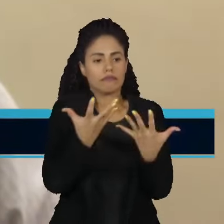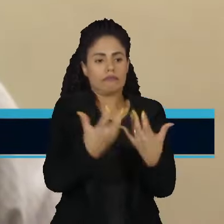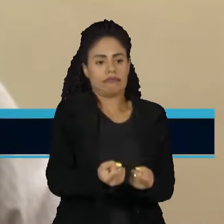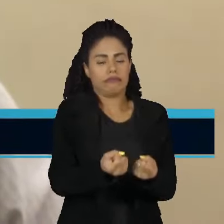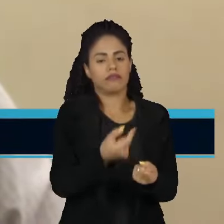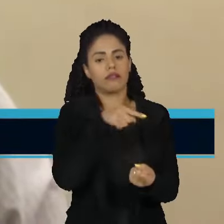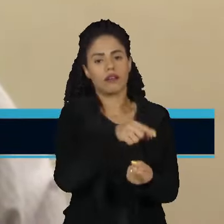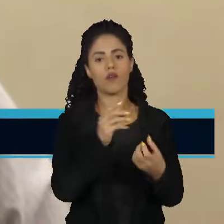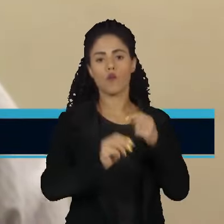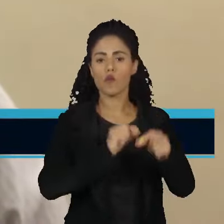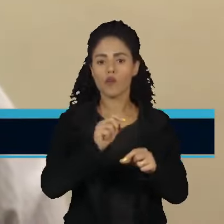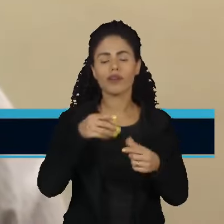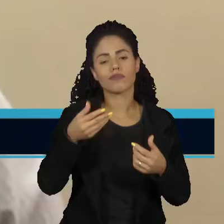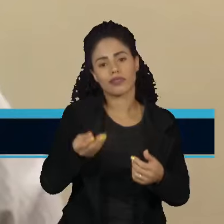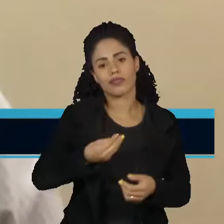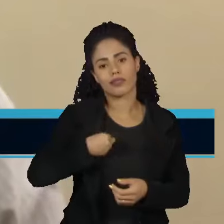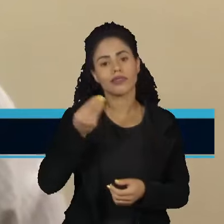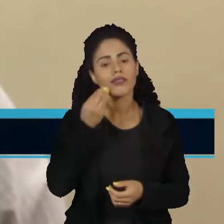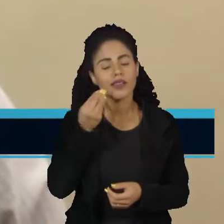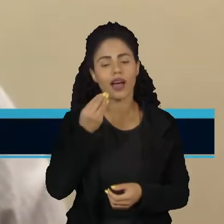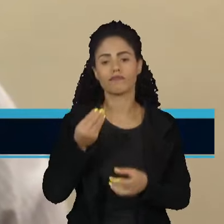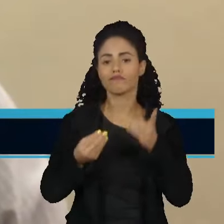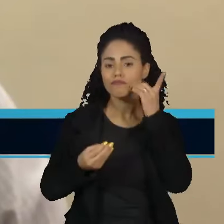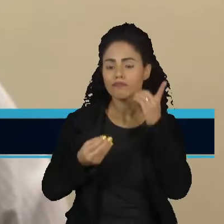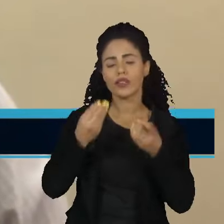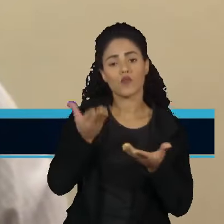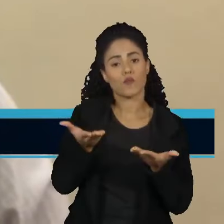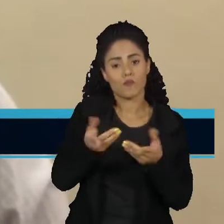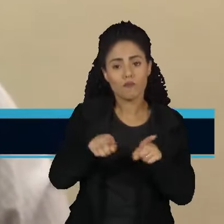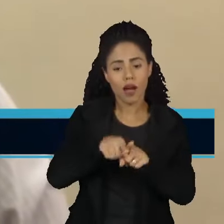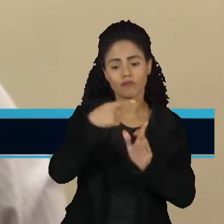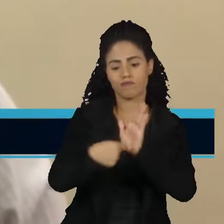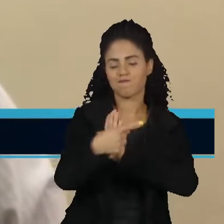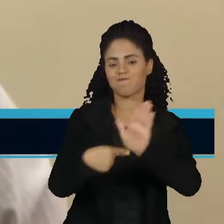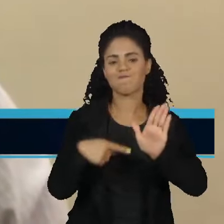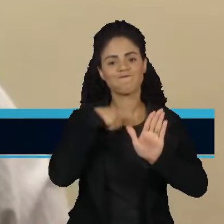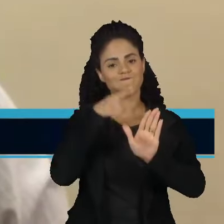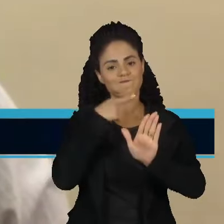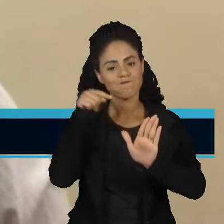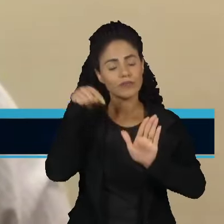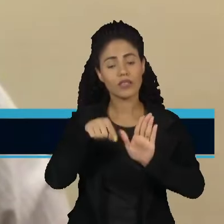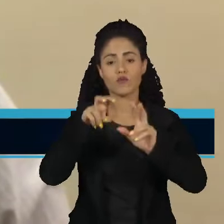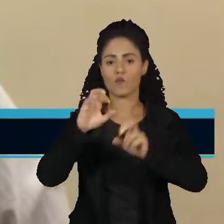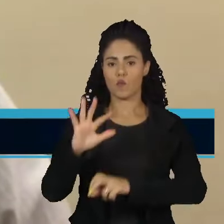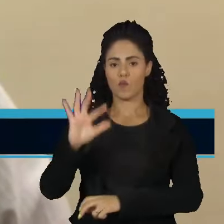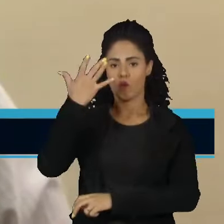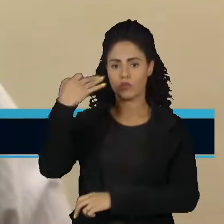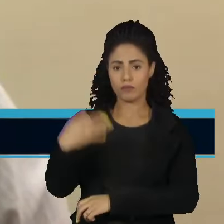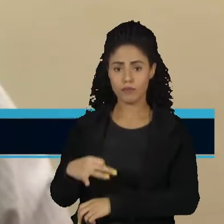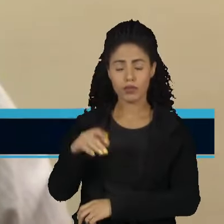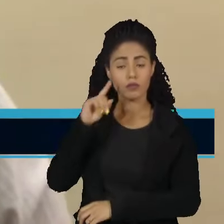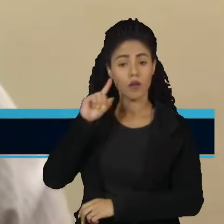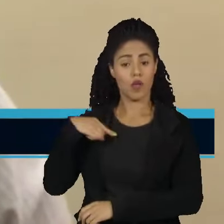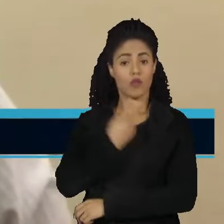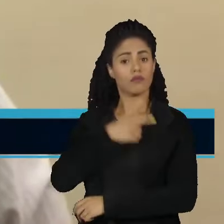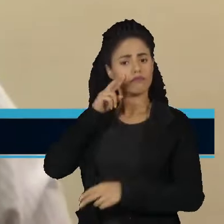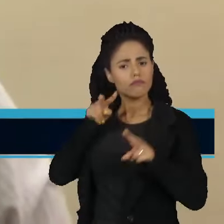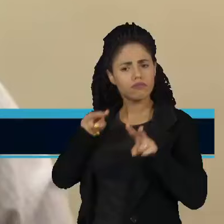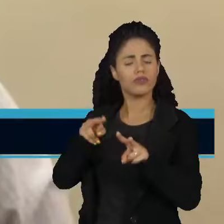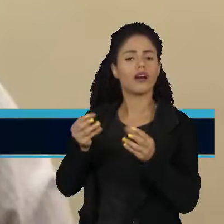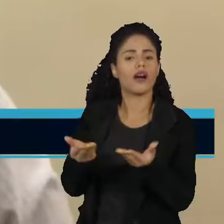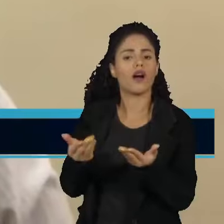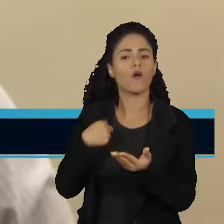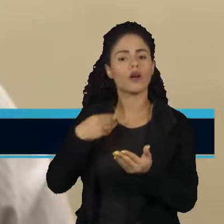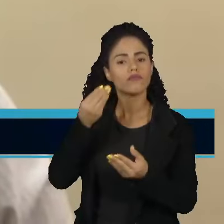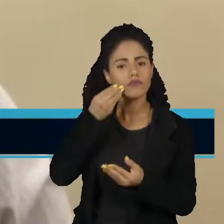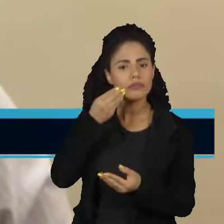Ele dificilmente teria condições de promover um veto, de impedir que isso acontecesse. Nós vamos buscar todas